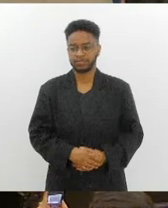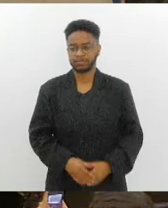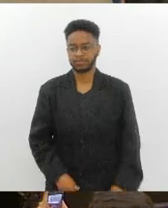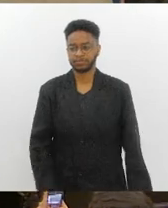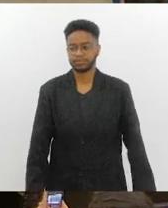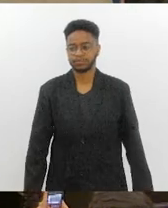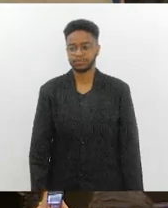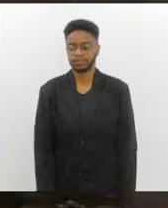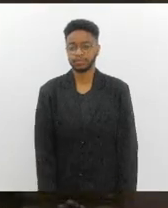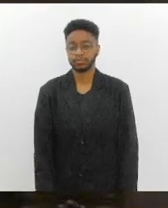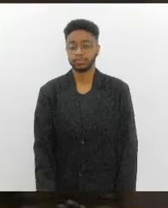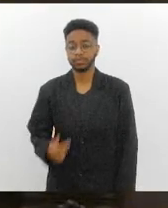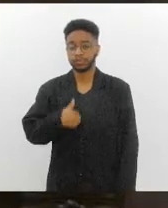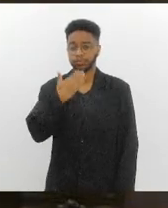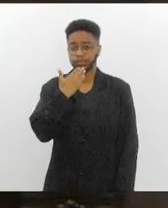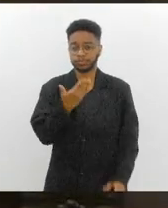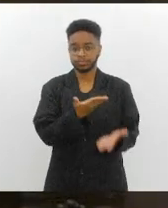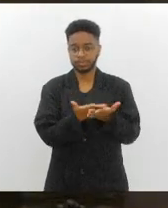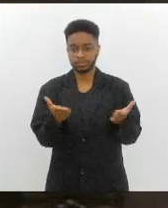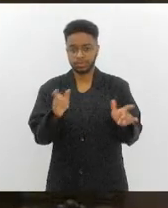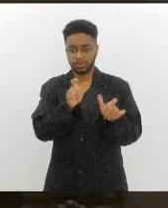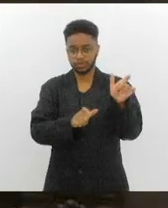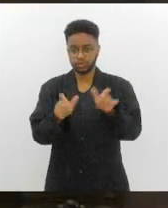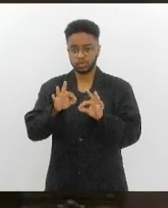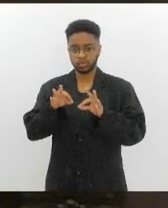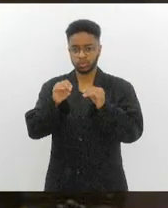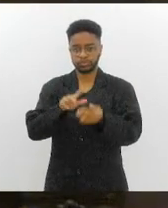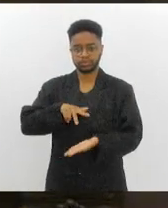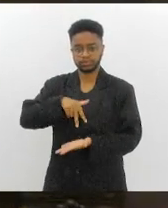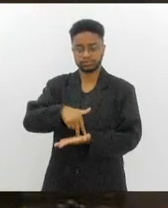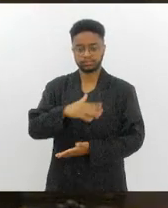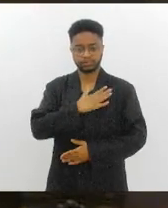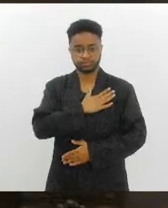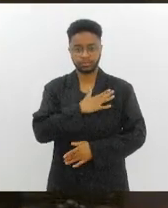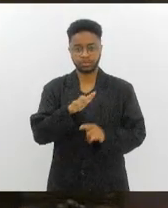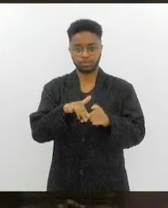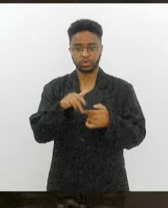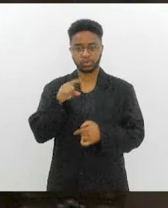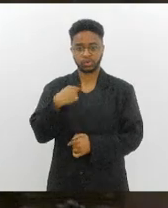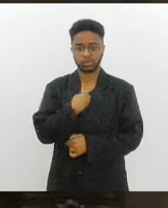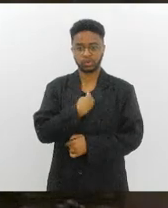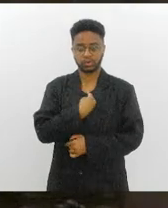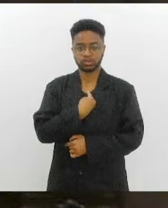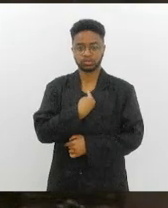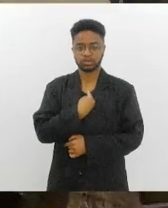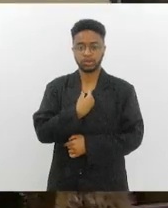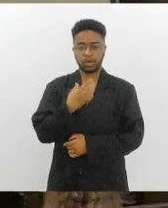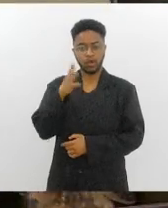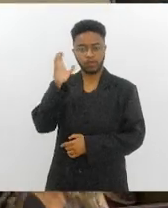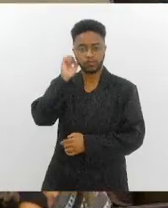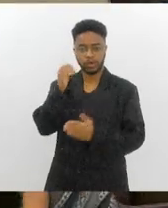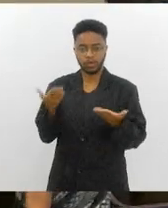Eu solicito a todas as pessoas que se coloquem em posição de respeito para ouvirmos o hino nacional.